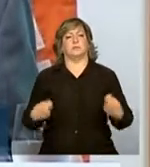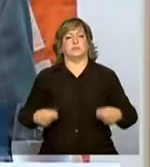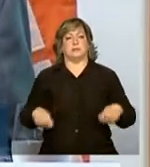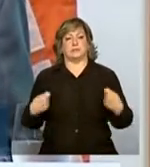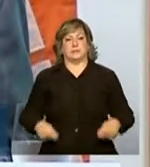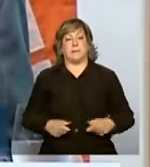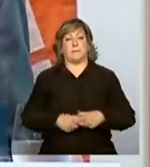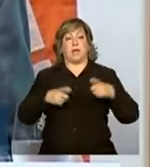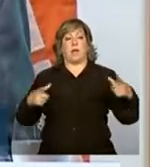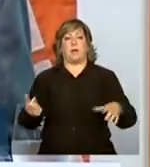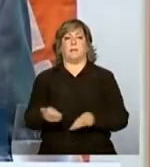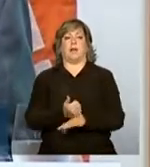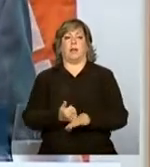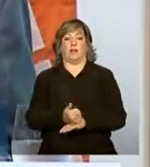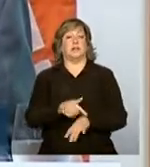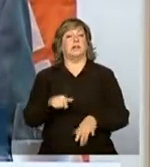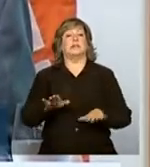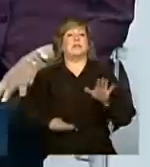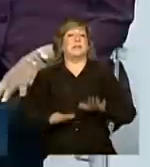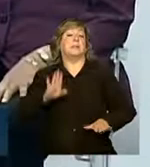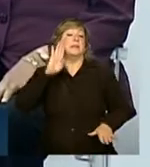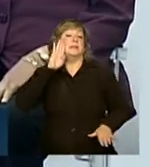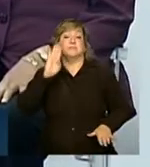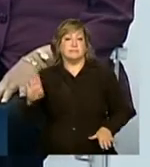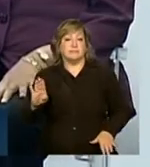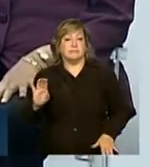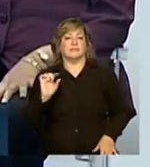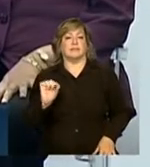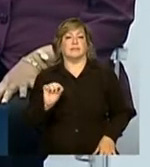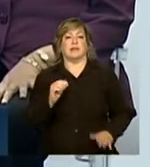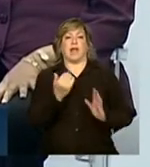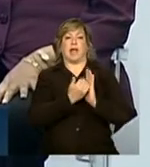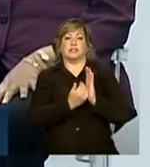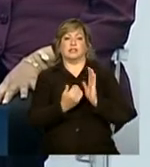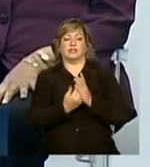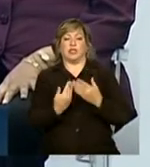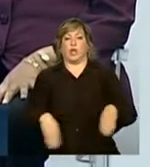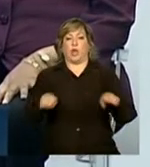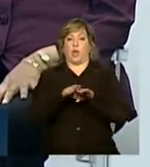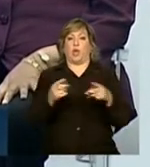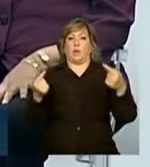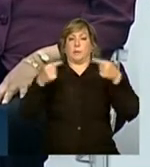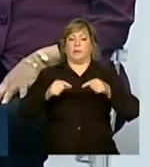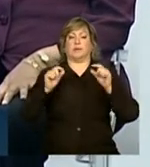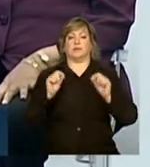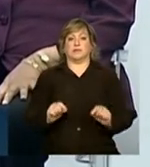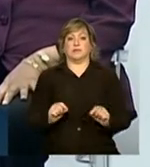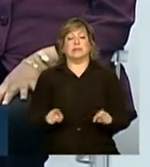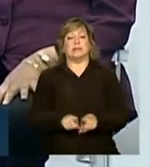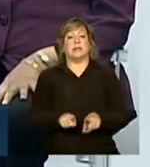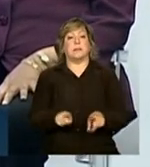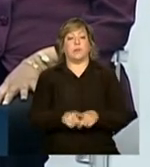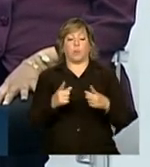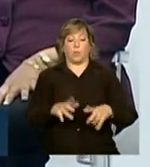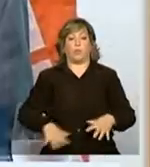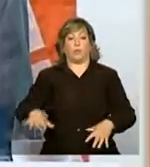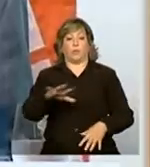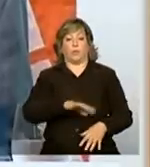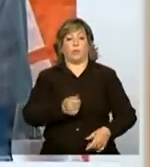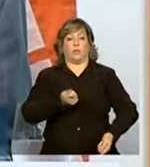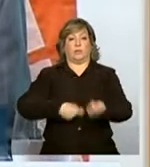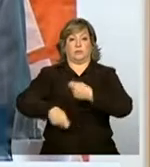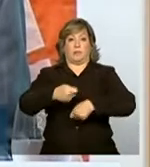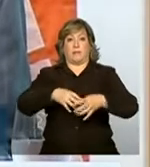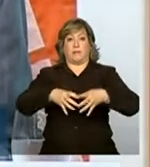maior e melhor. Isso depende fundamentalmente da agenda de competitividade e de um ambiente